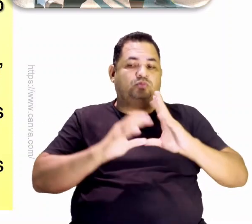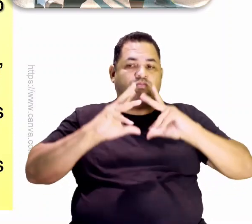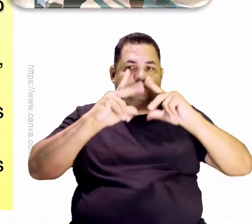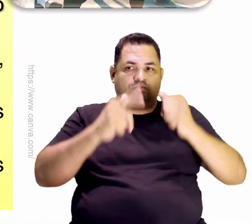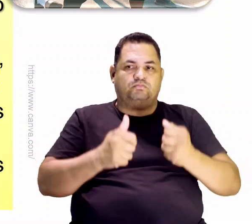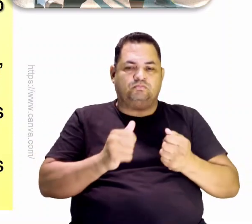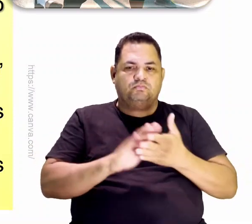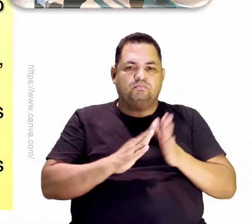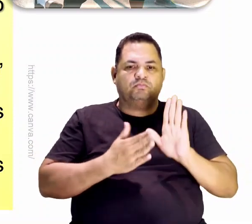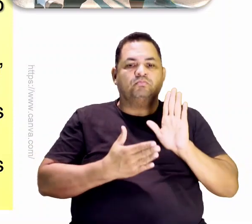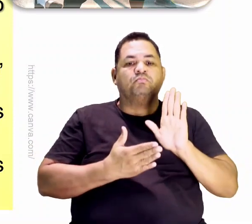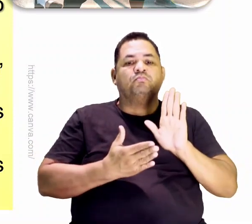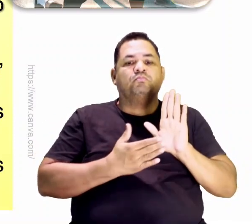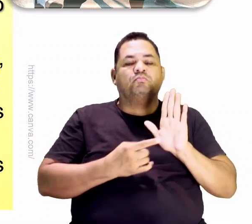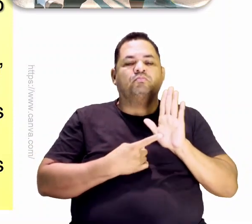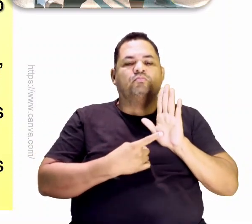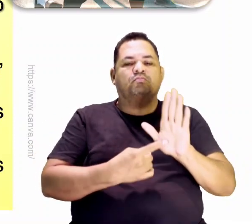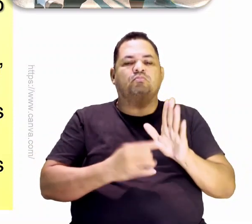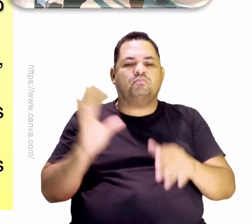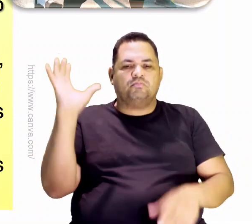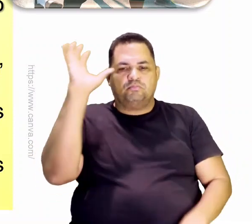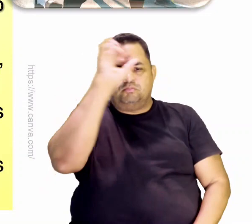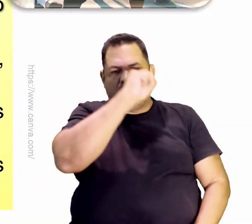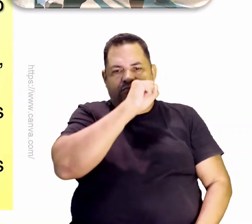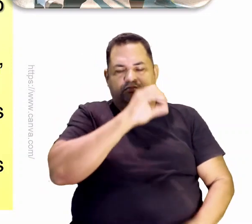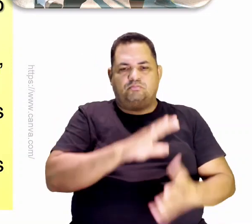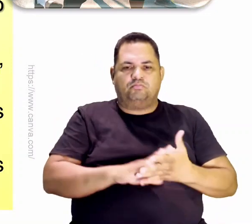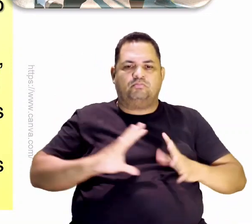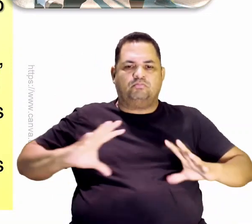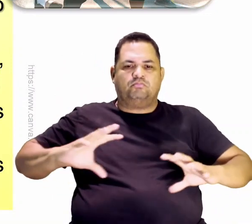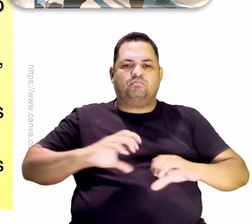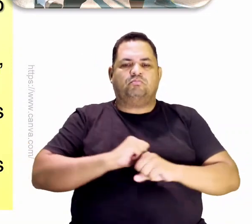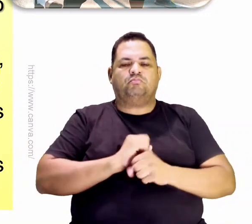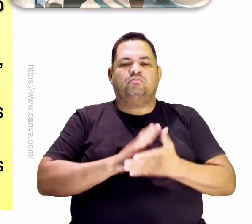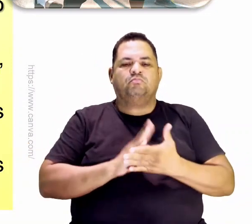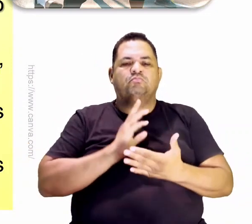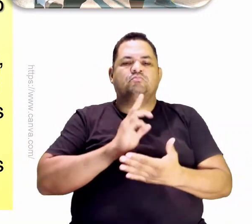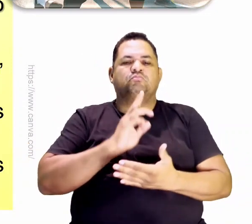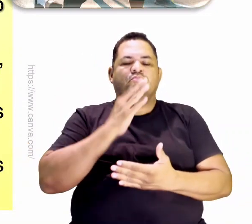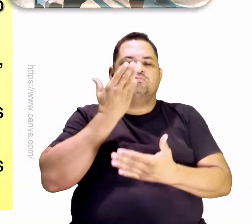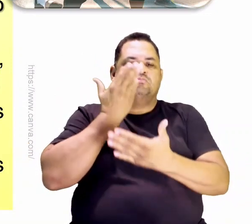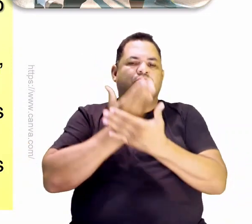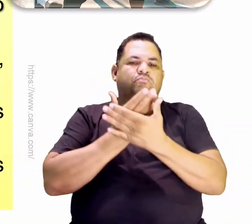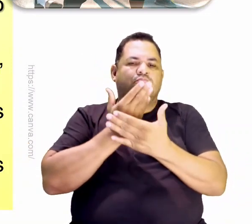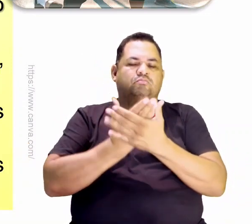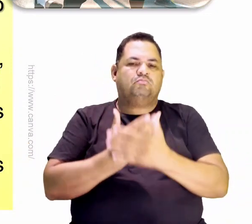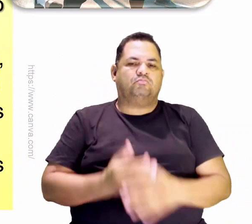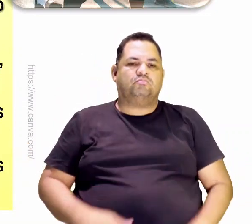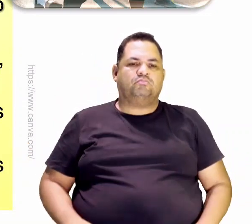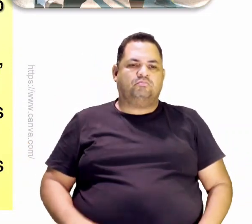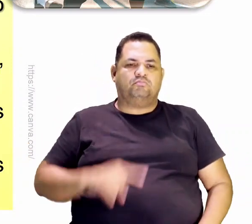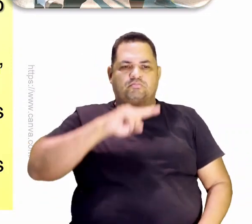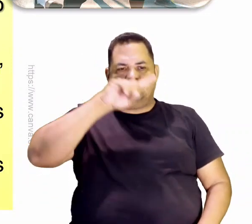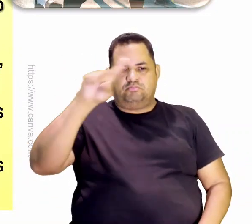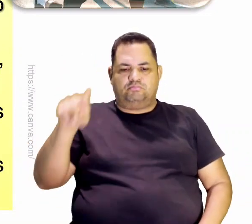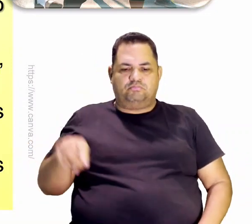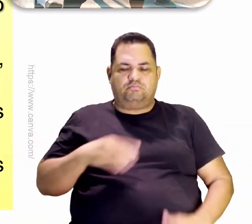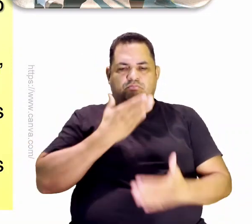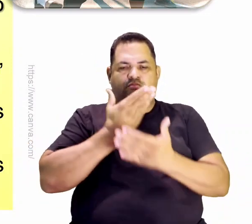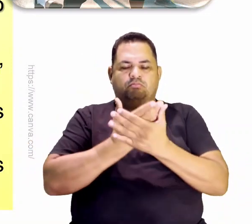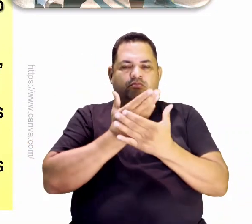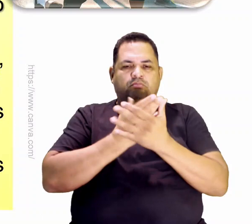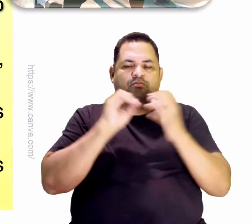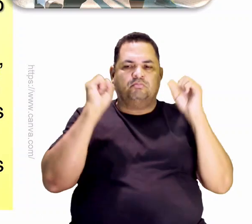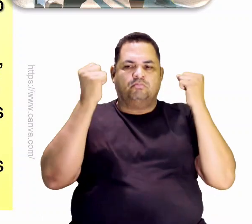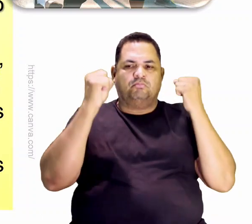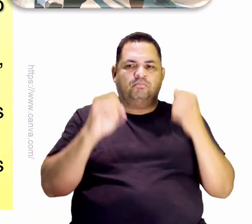Para mostrar as aprendizagens aí adquiridas ao longo dessas aulas, ao longo desse ciclo maravilhoso nas aulas de educação física, não é